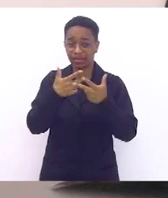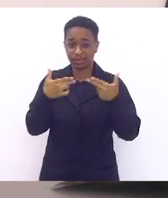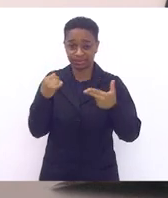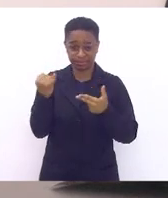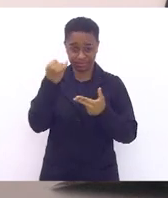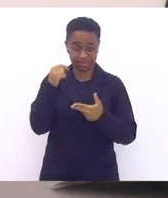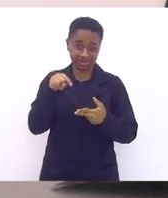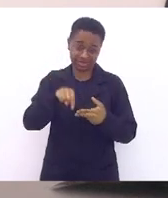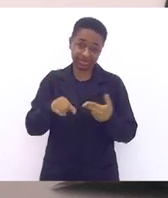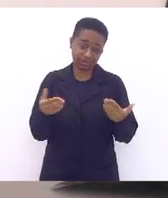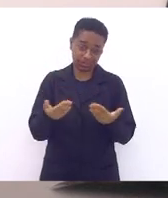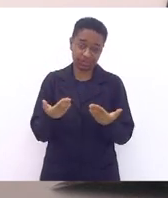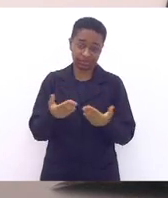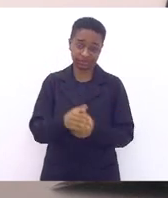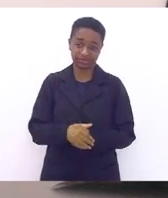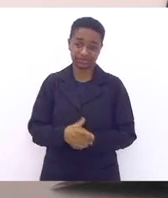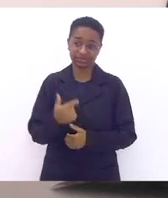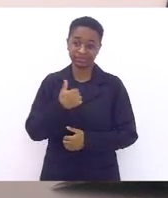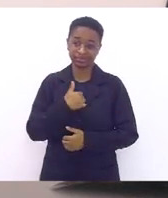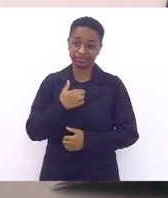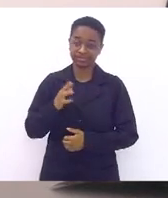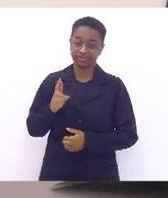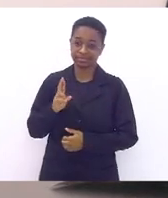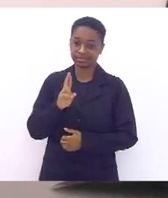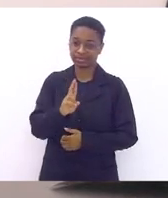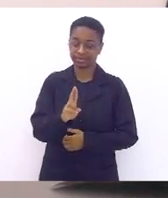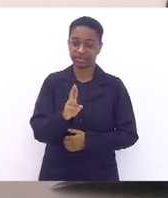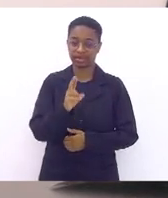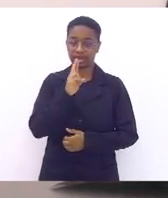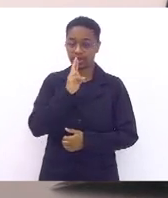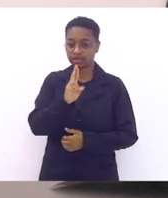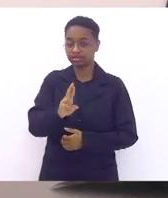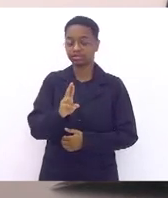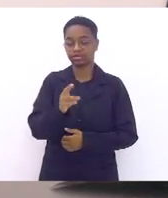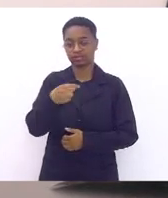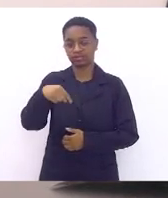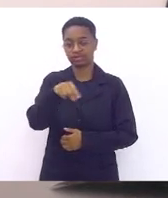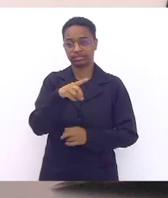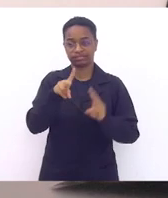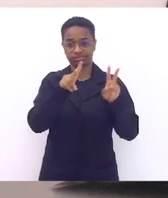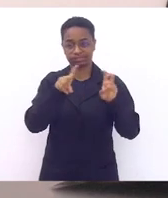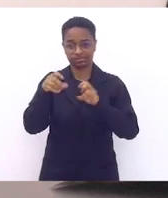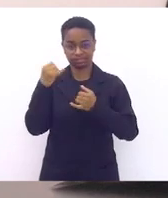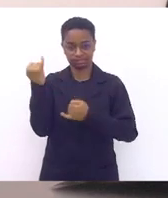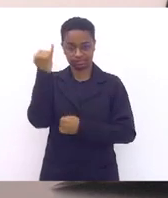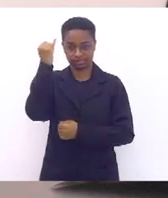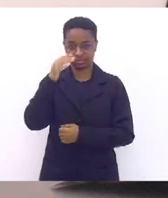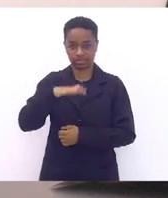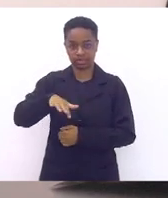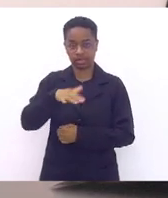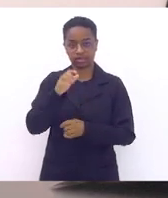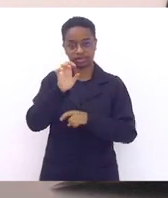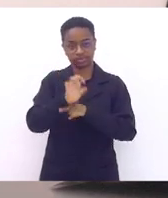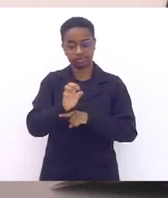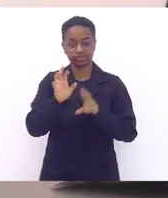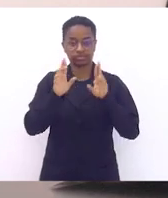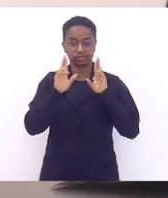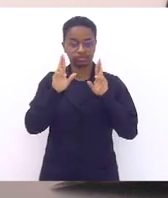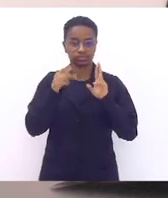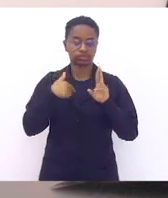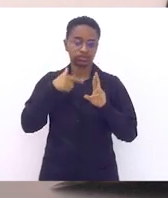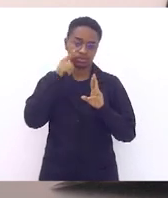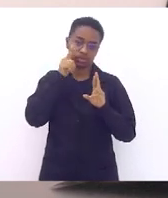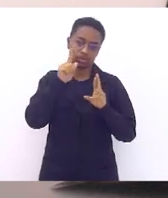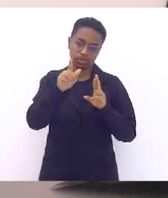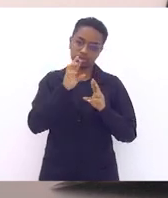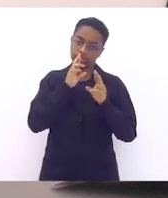aqui, né? Eu estou aqui para responder por uma demanda importante do Estado. Eu espero contemplar a